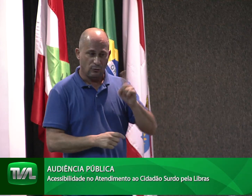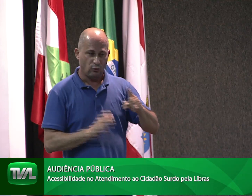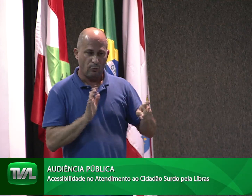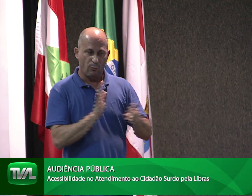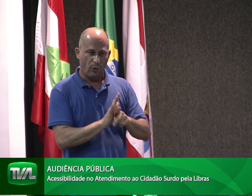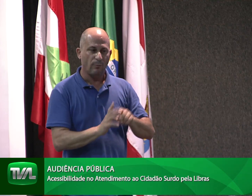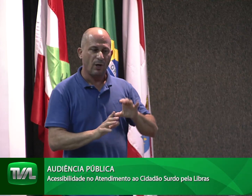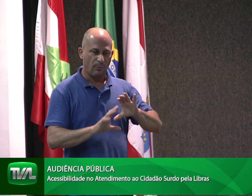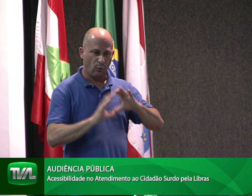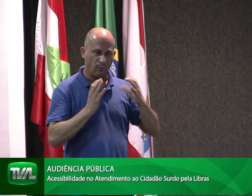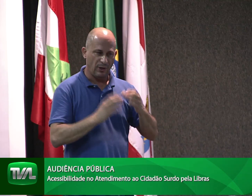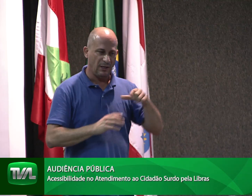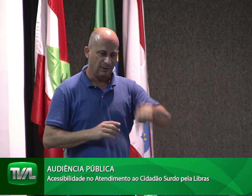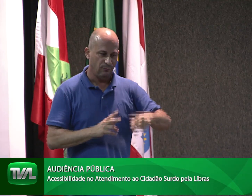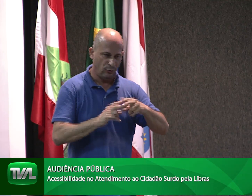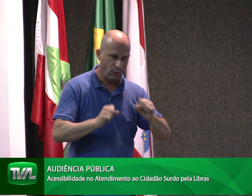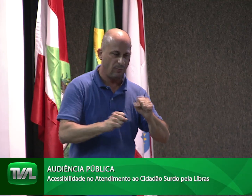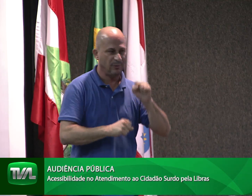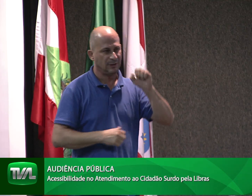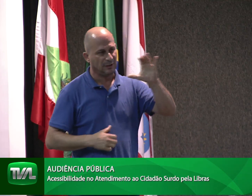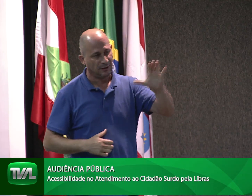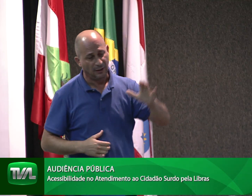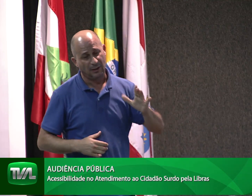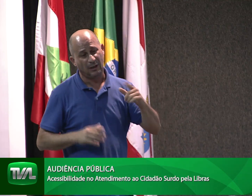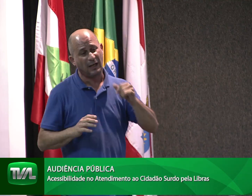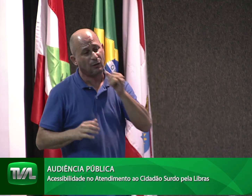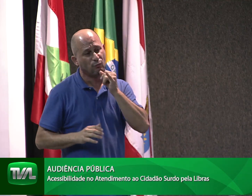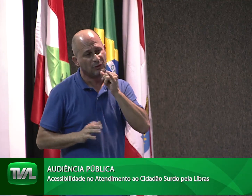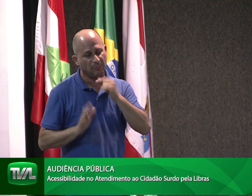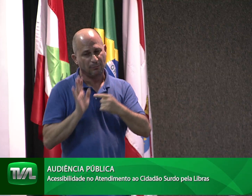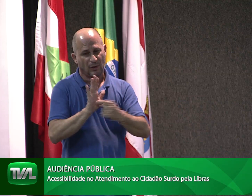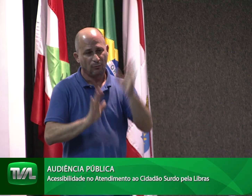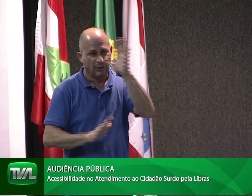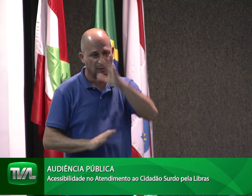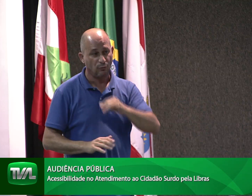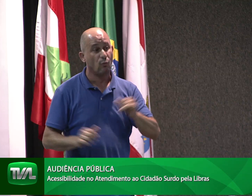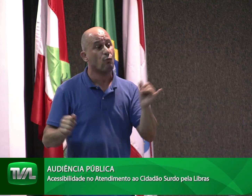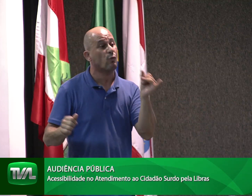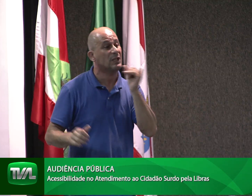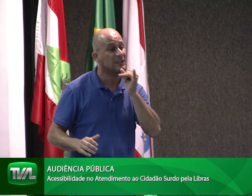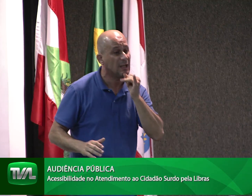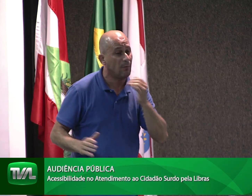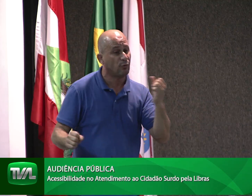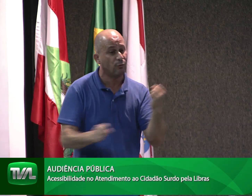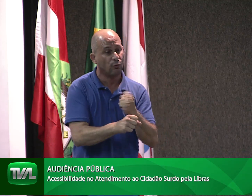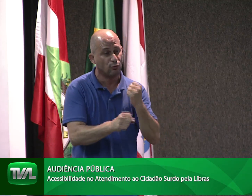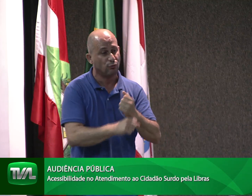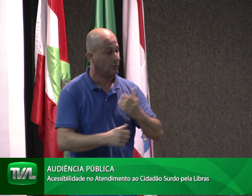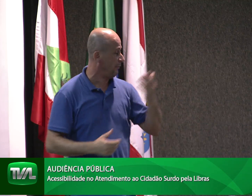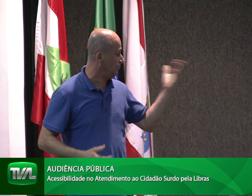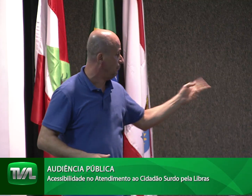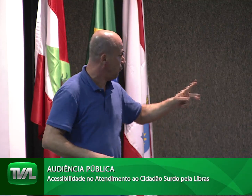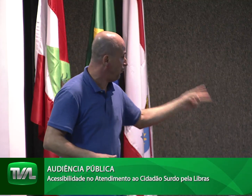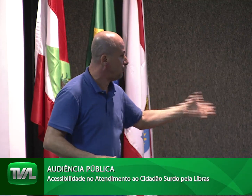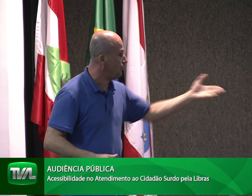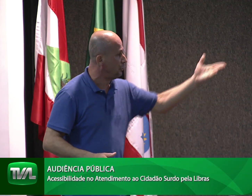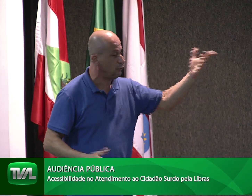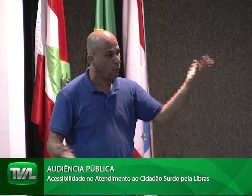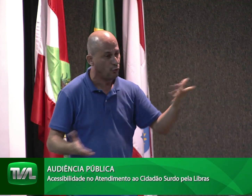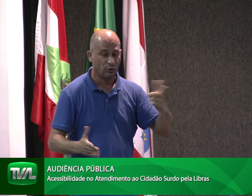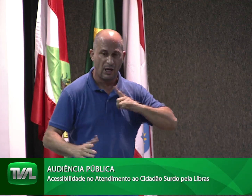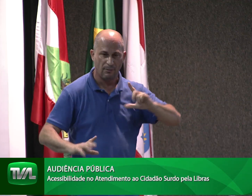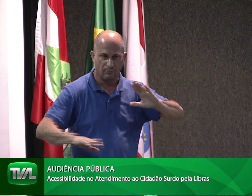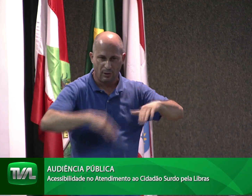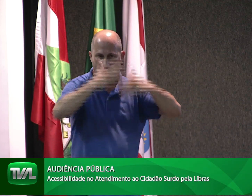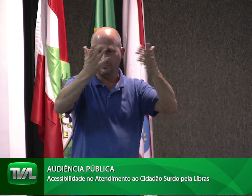mesmo? 62 anos de muita luta. E a gente tem que mostrar para o Brasil, por